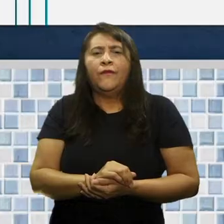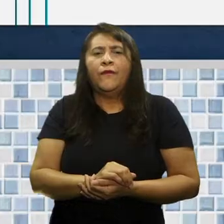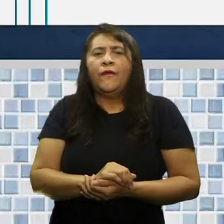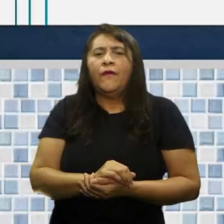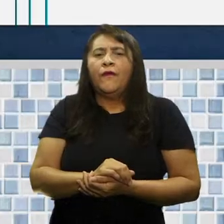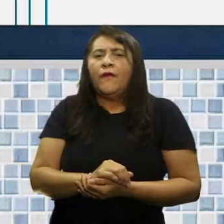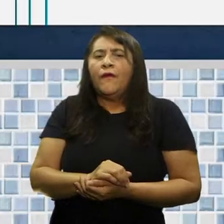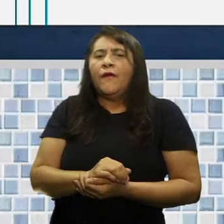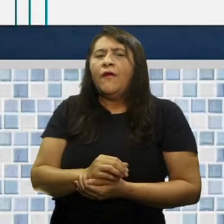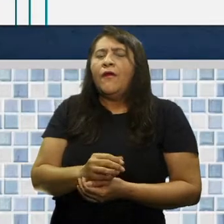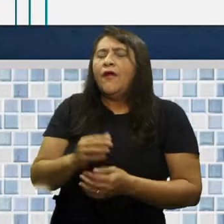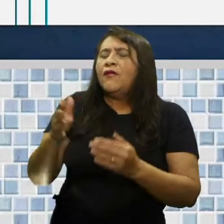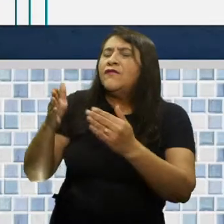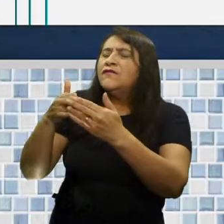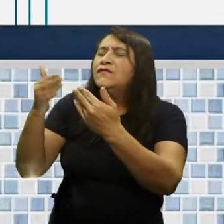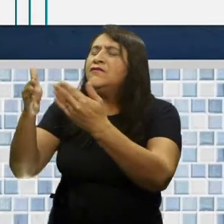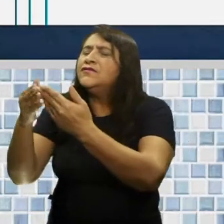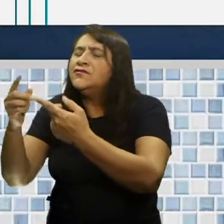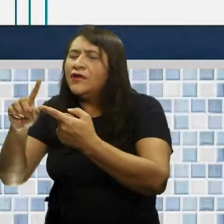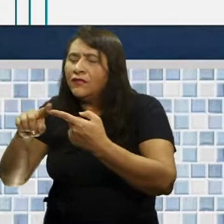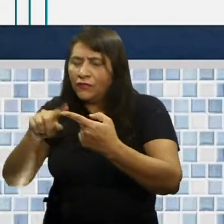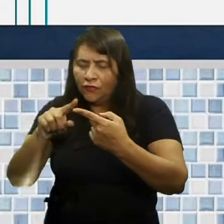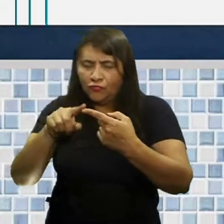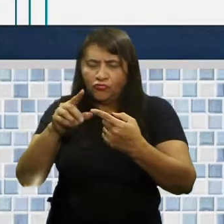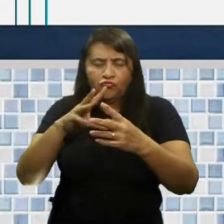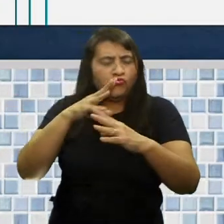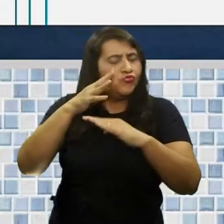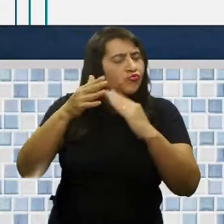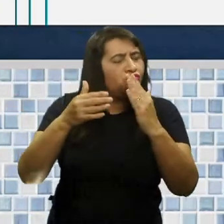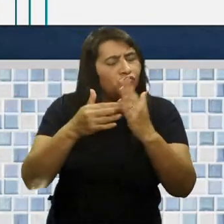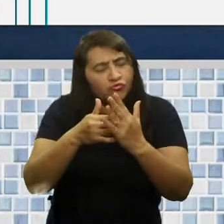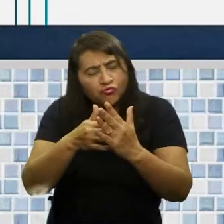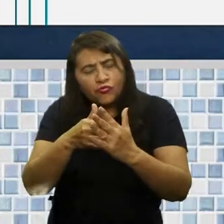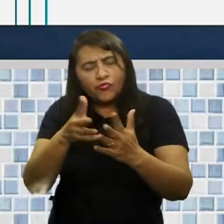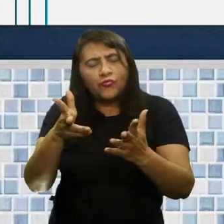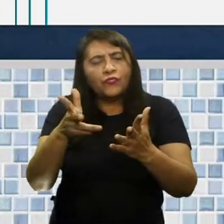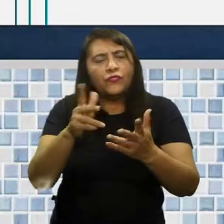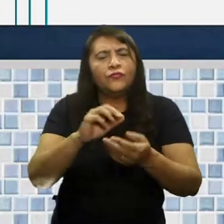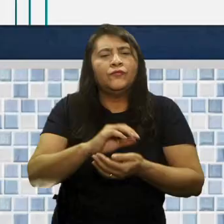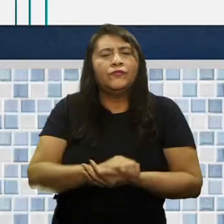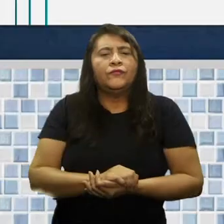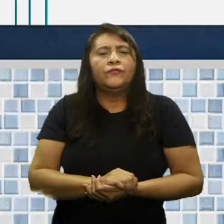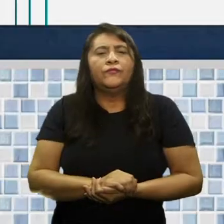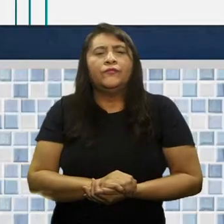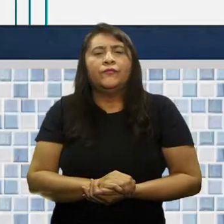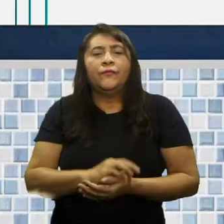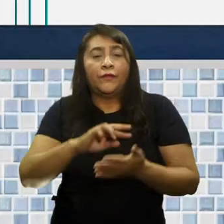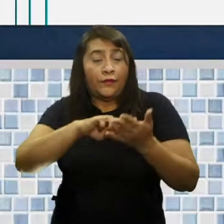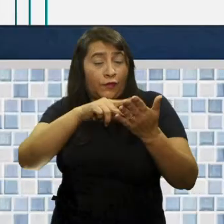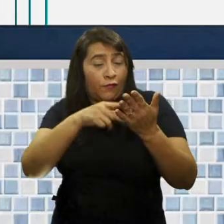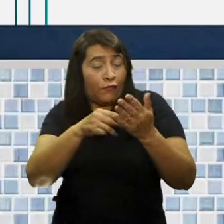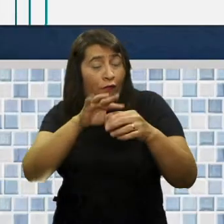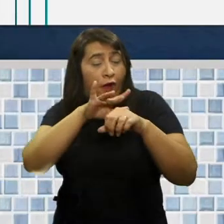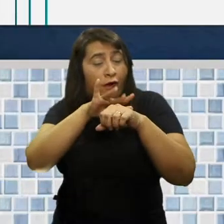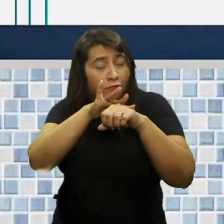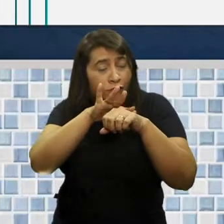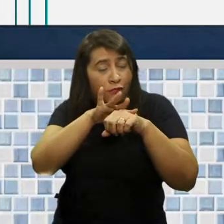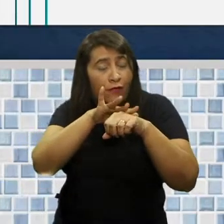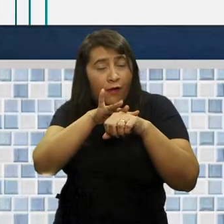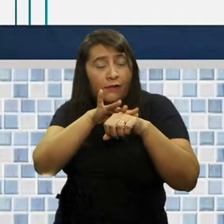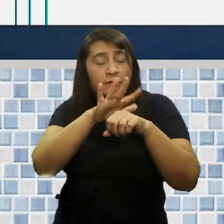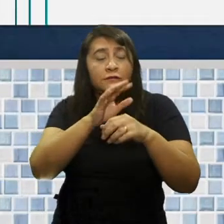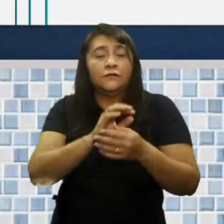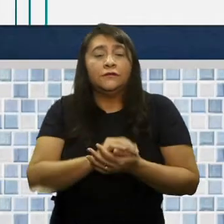absorveram essa mesma palavra para falar de fechar tudo. Disease significa doença. Wear